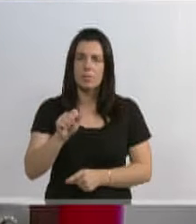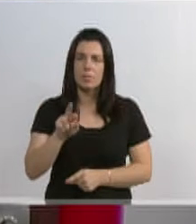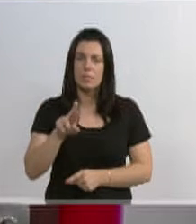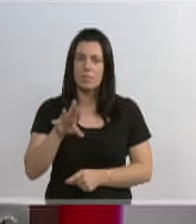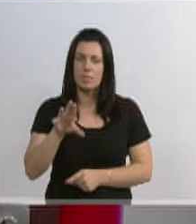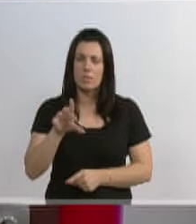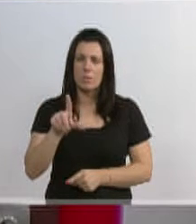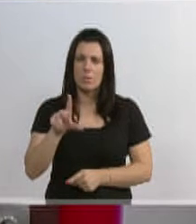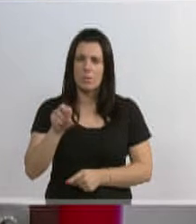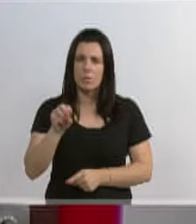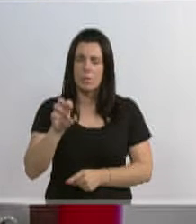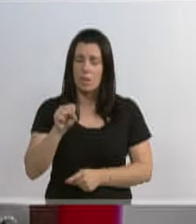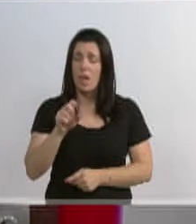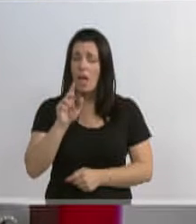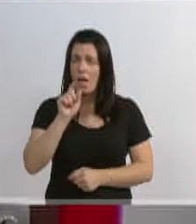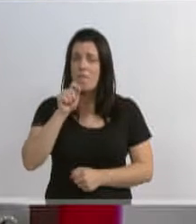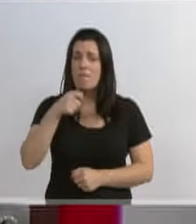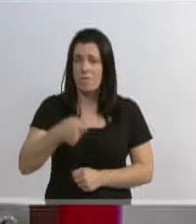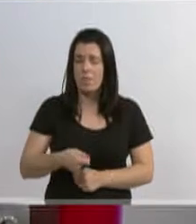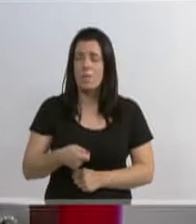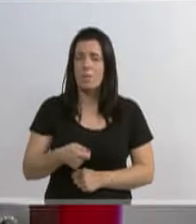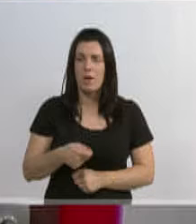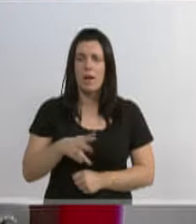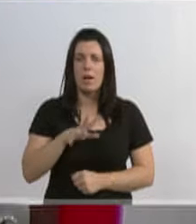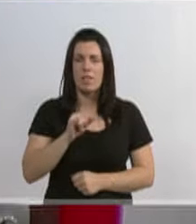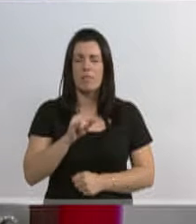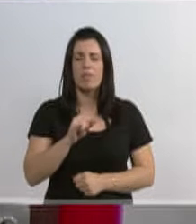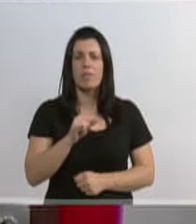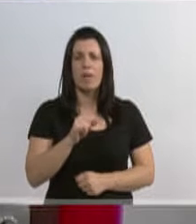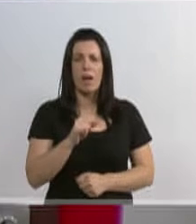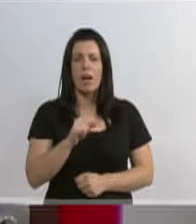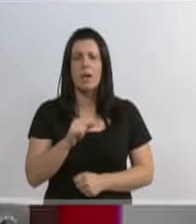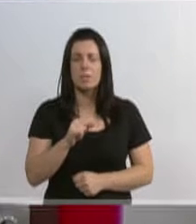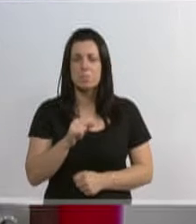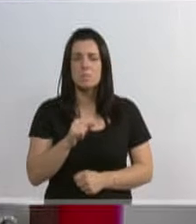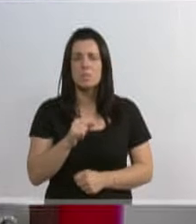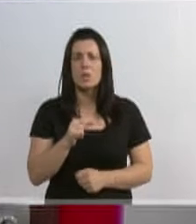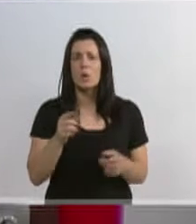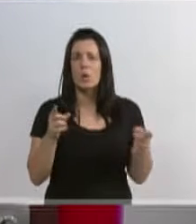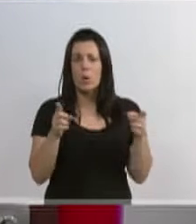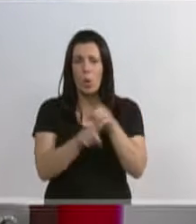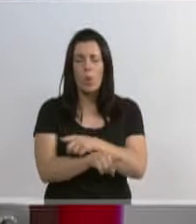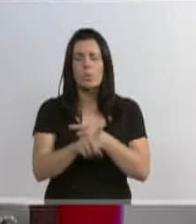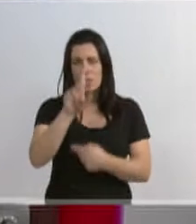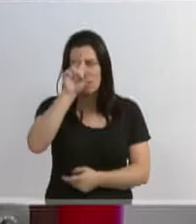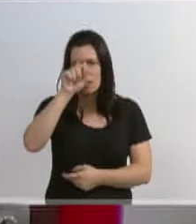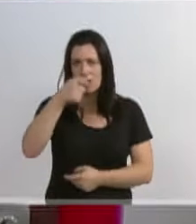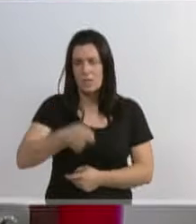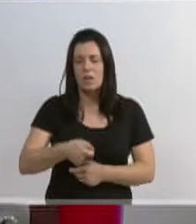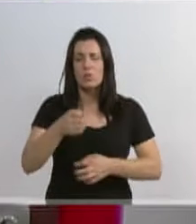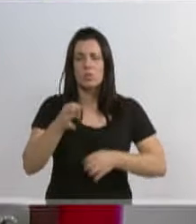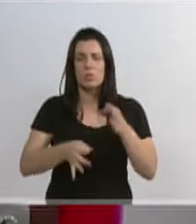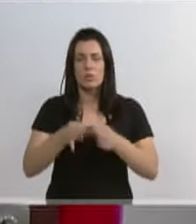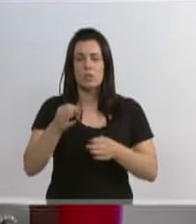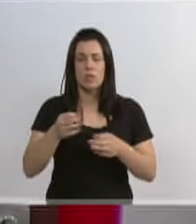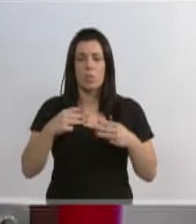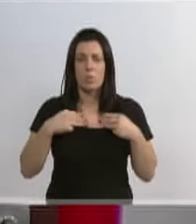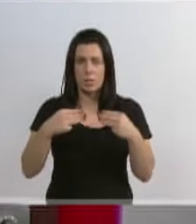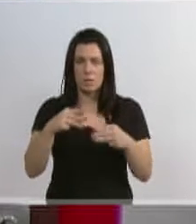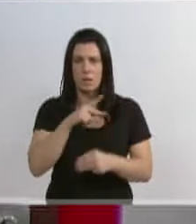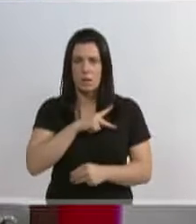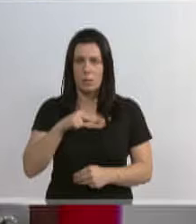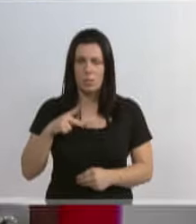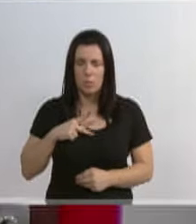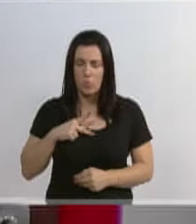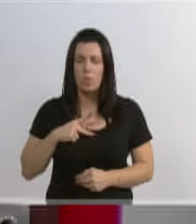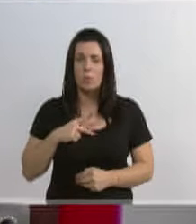né, afirma que vai haver, todos eles vão recorrer dessa situação, né? O Ministério Público Federal sustenta que ela cometeu lavagem